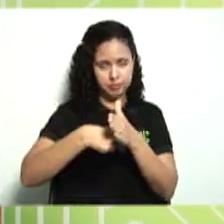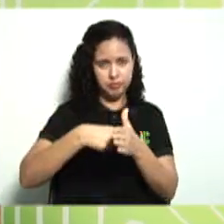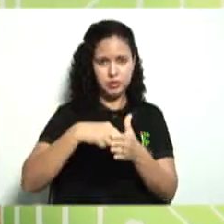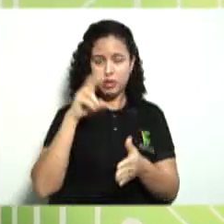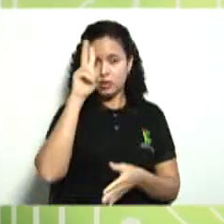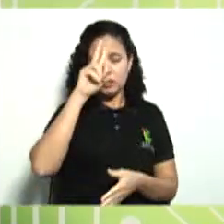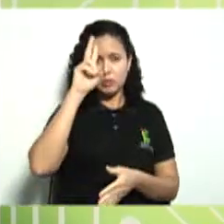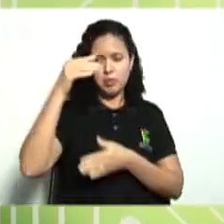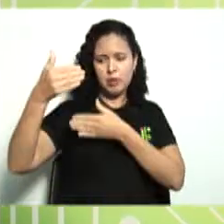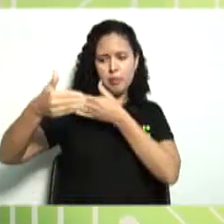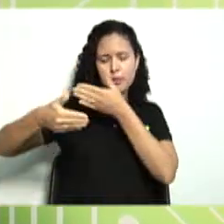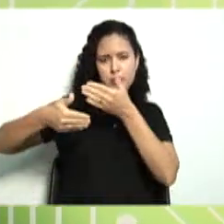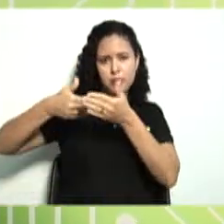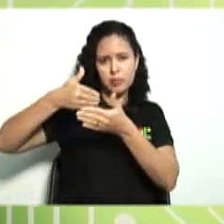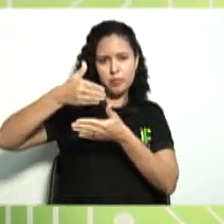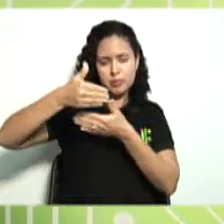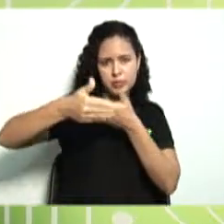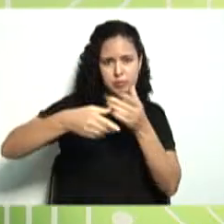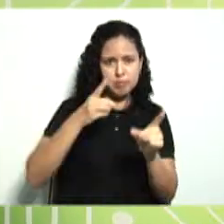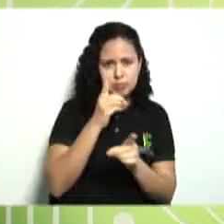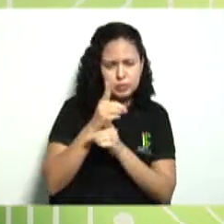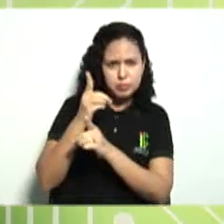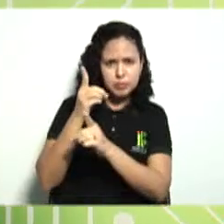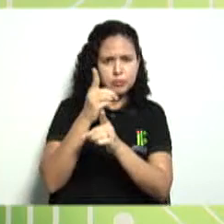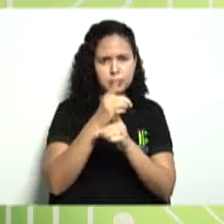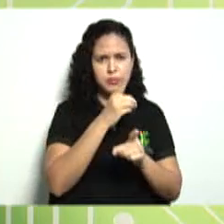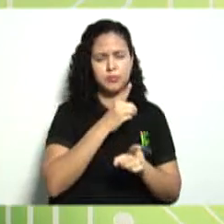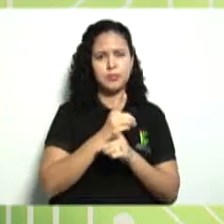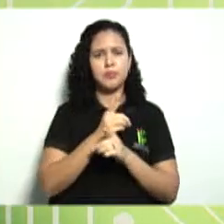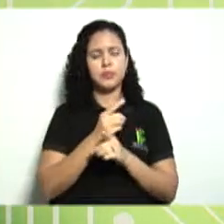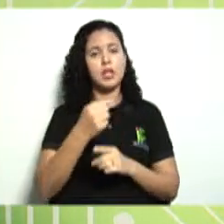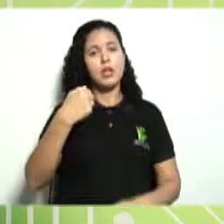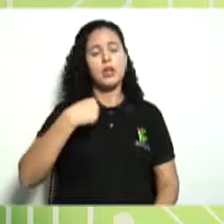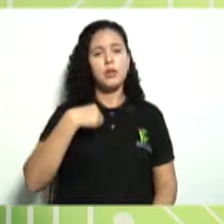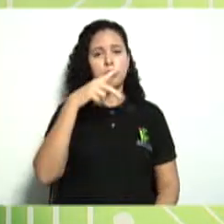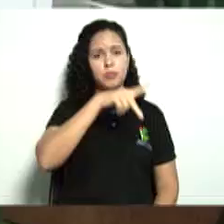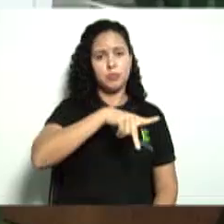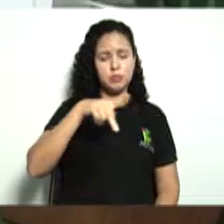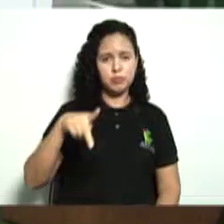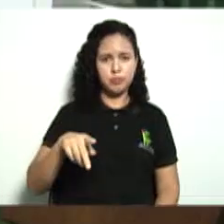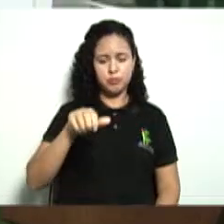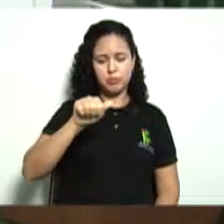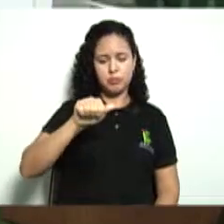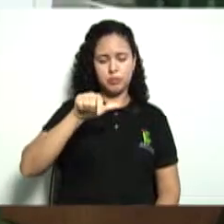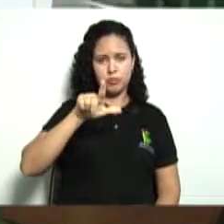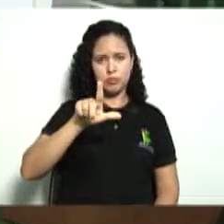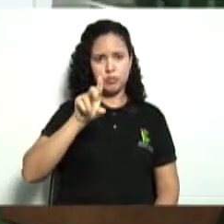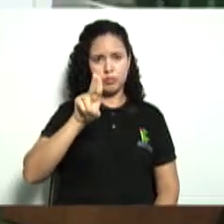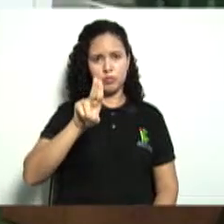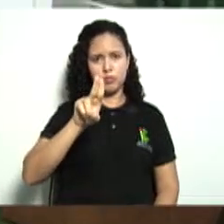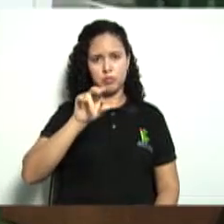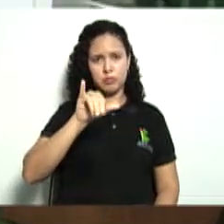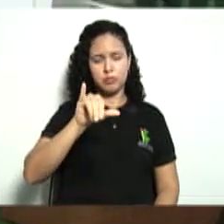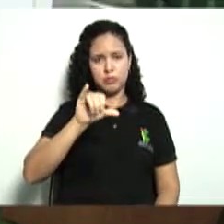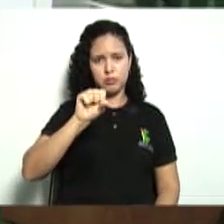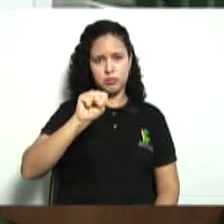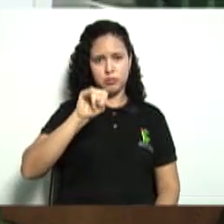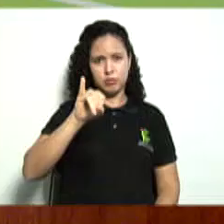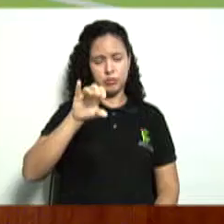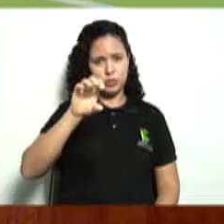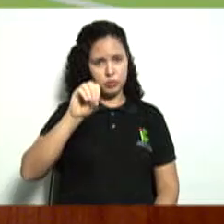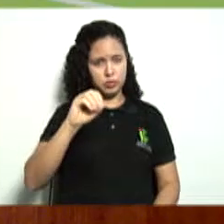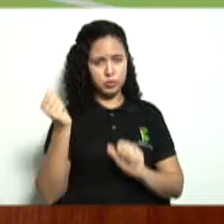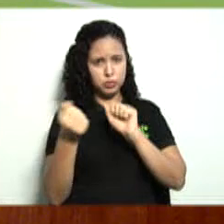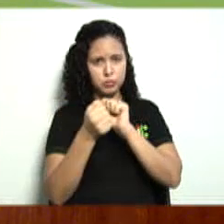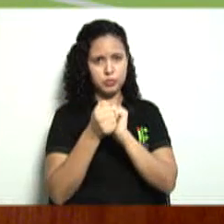revisão de todos esses encontros. Então, assim, eu sou o Aloysio, estou aqui com o professor Saulo, não é isso, Saulo? Isso mesmo. A gente